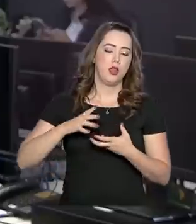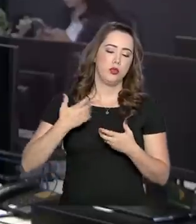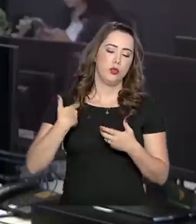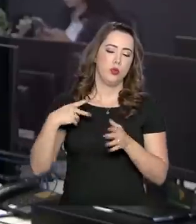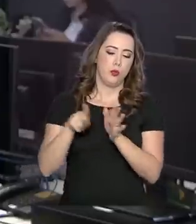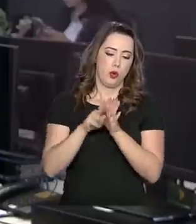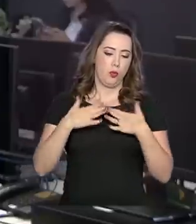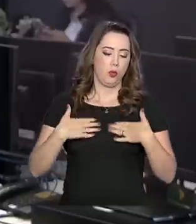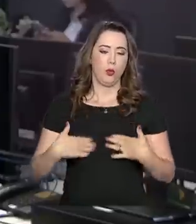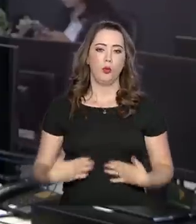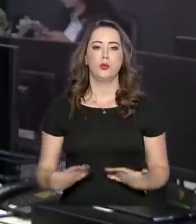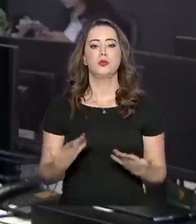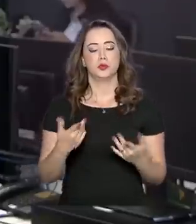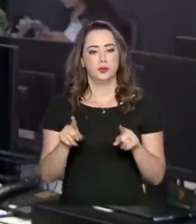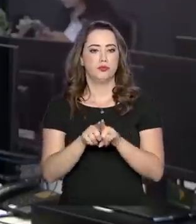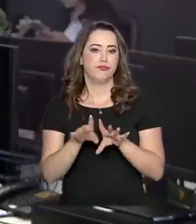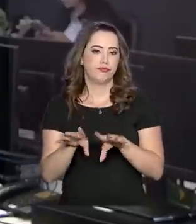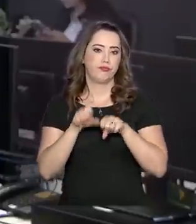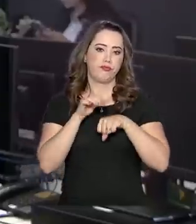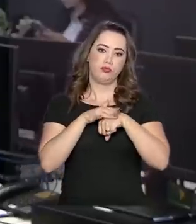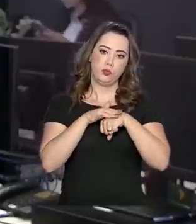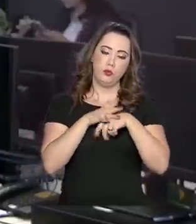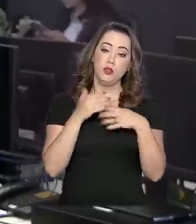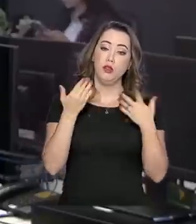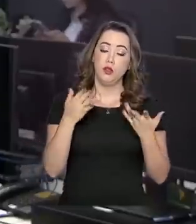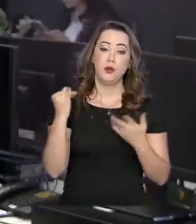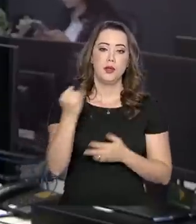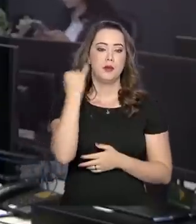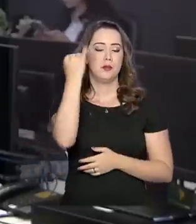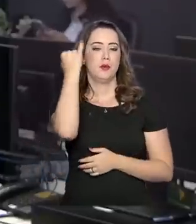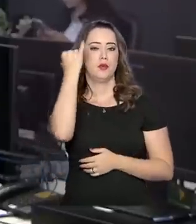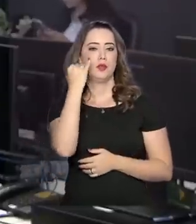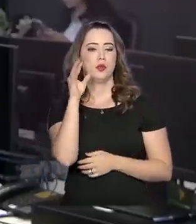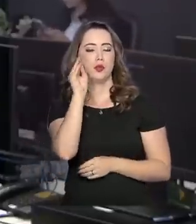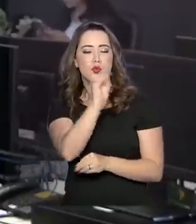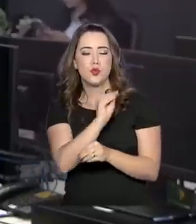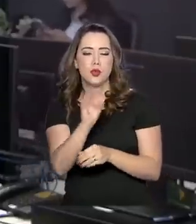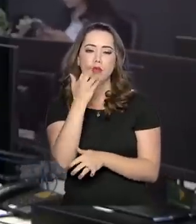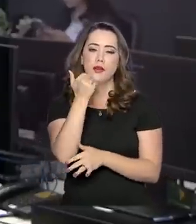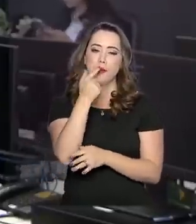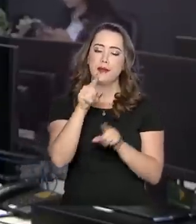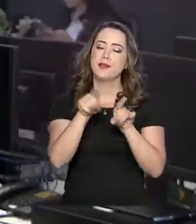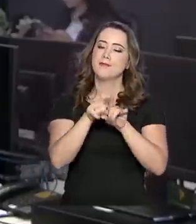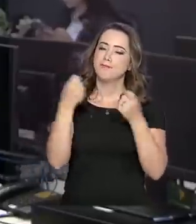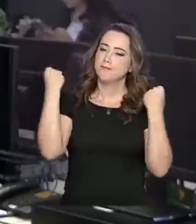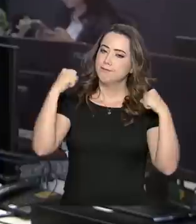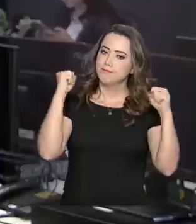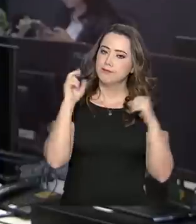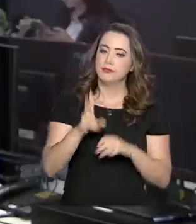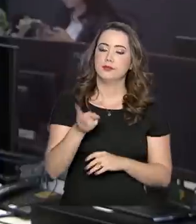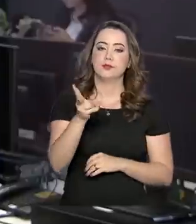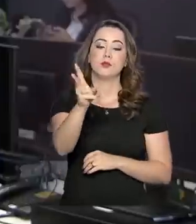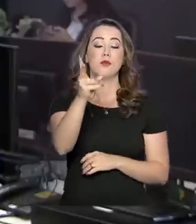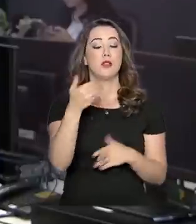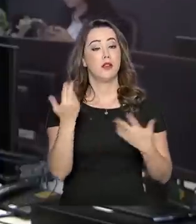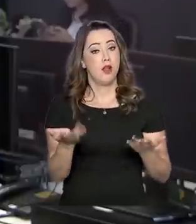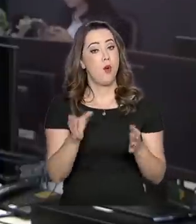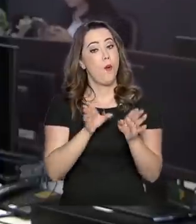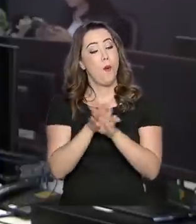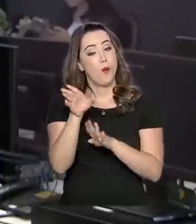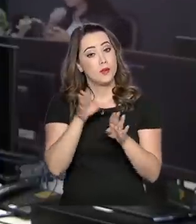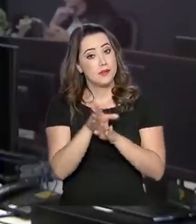dobrar até 2030. Por isso, é tão importante cuidar da alimentação e praticar exercícios regularmente. A